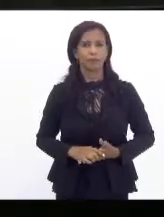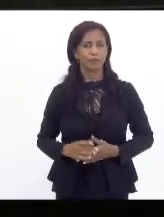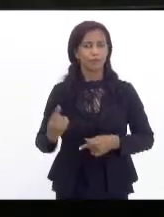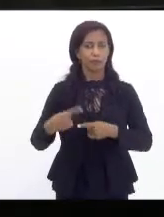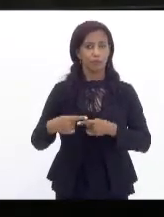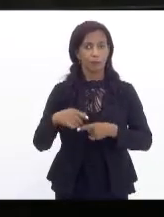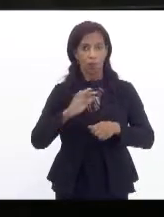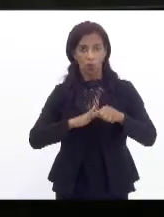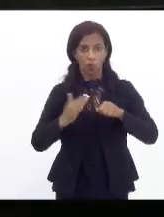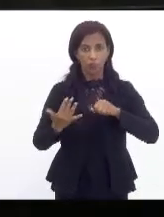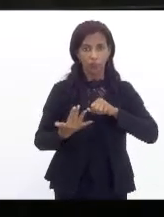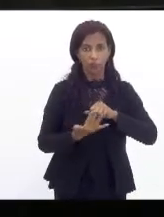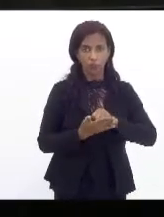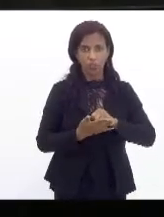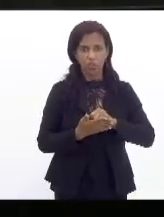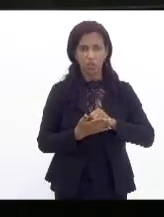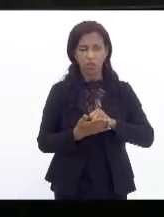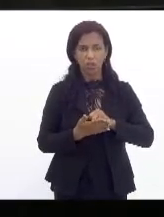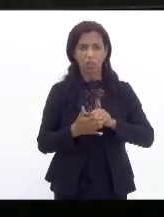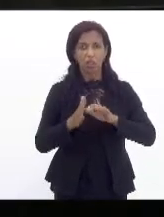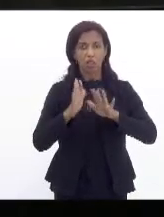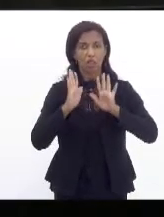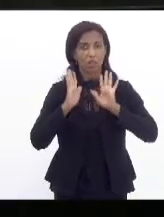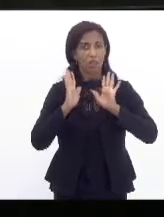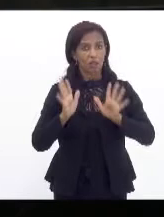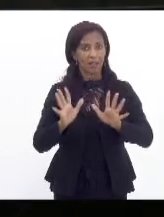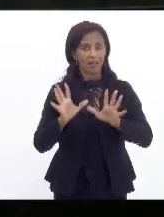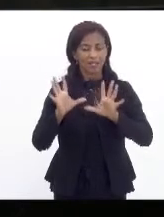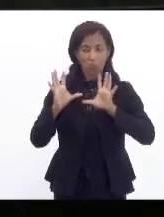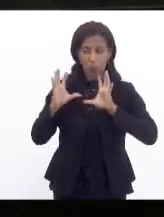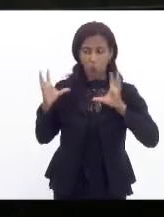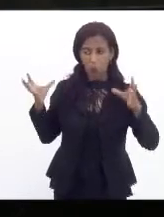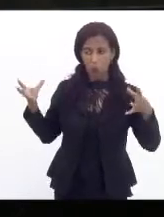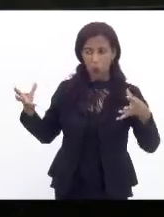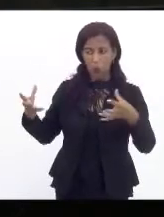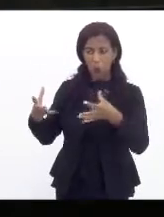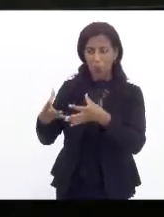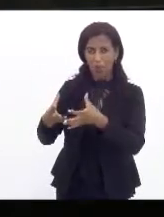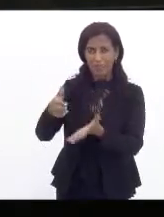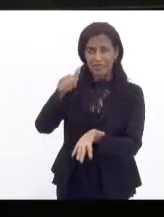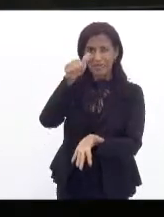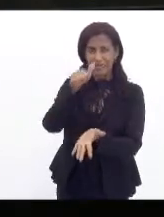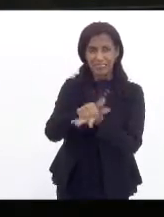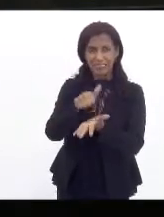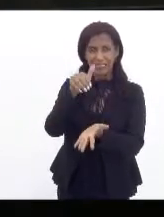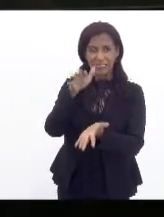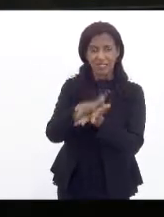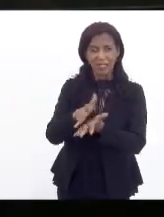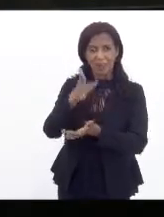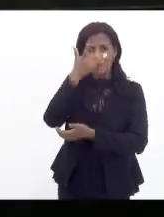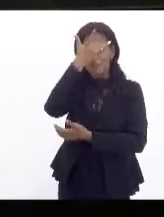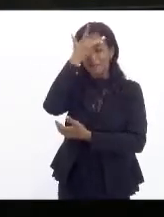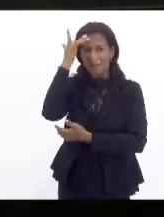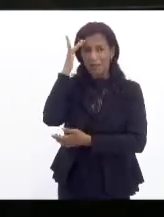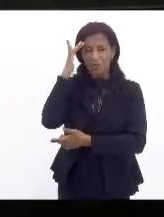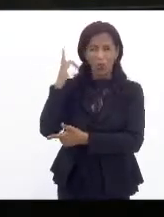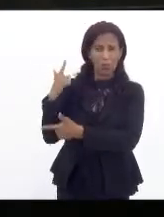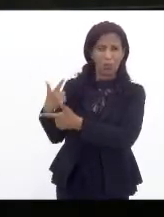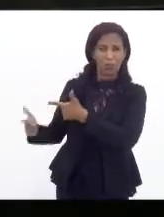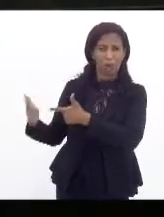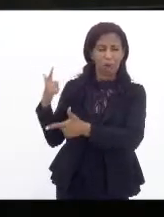a Covid está deixando uma legião de sequelados, de pessoas